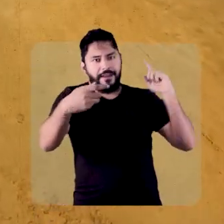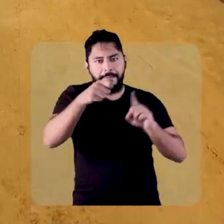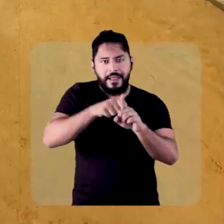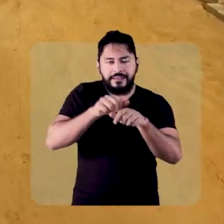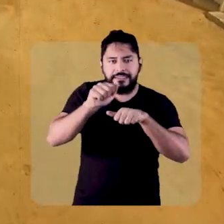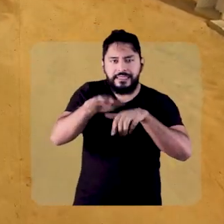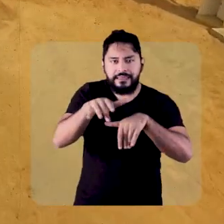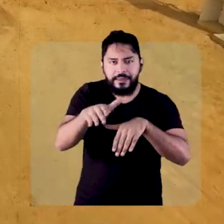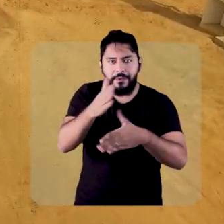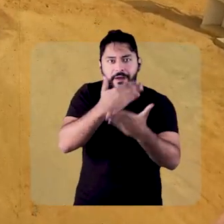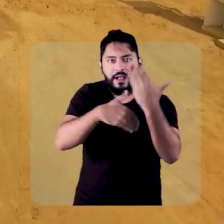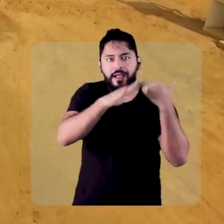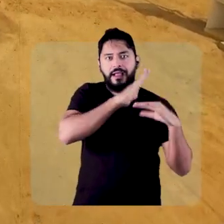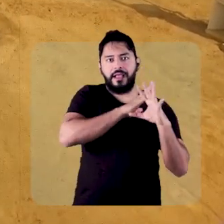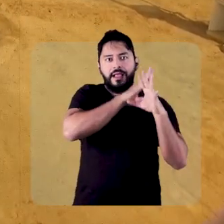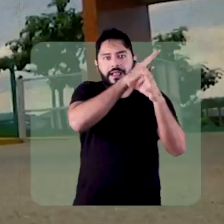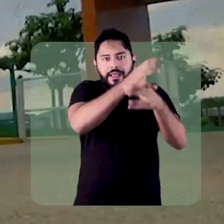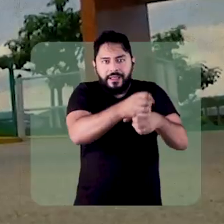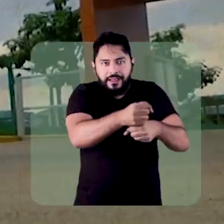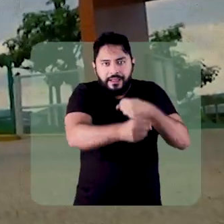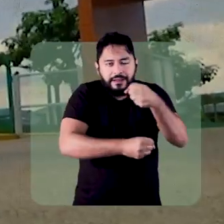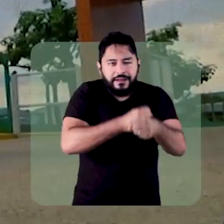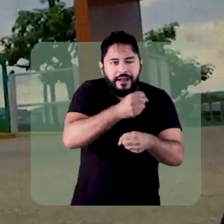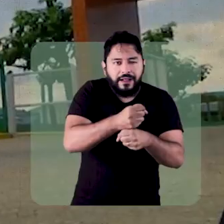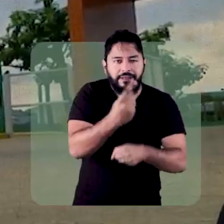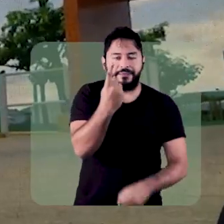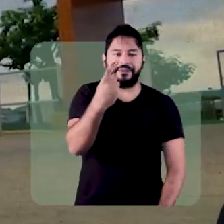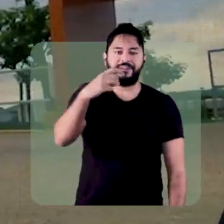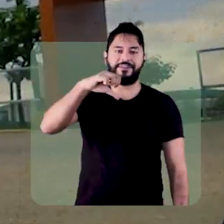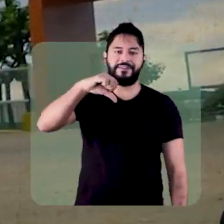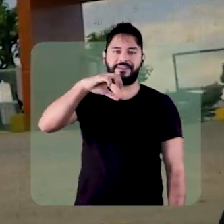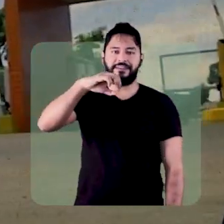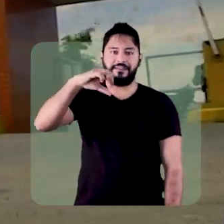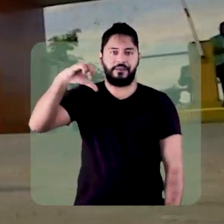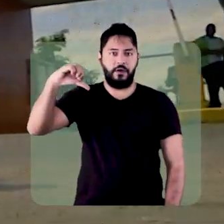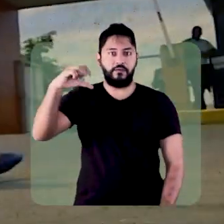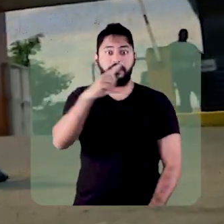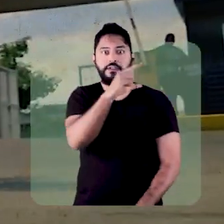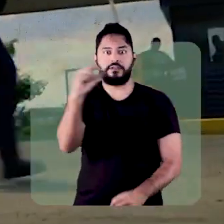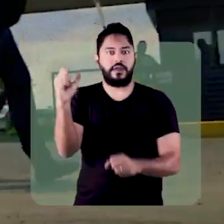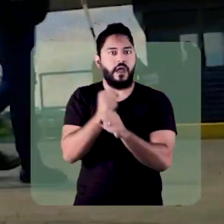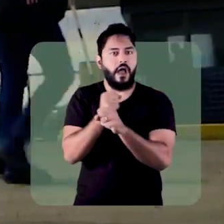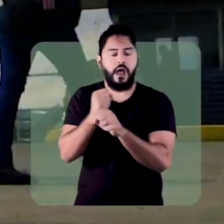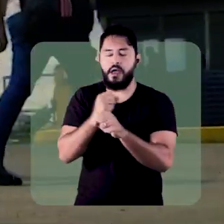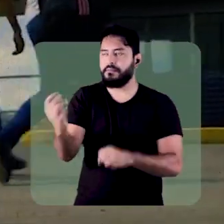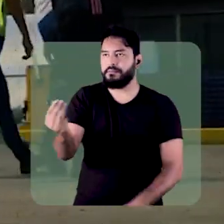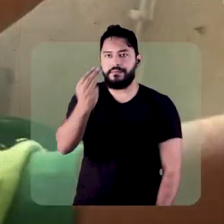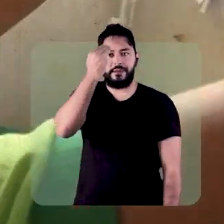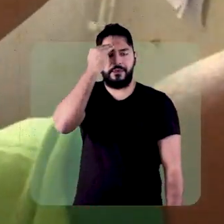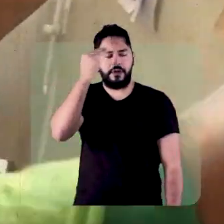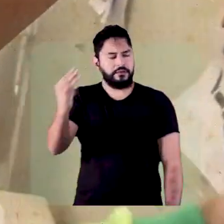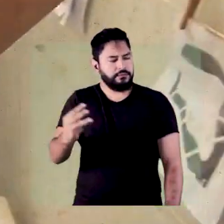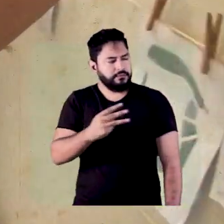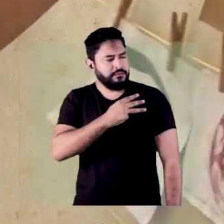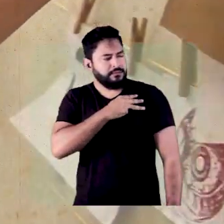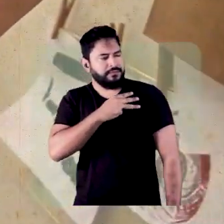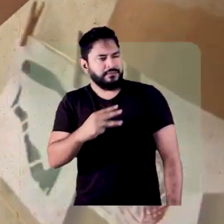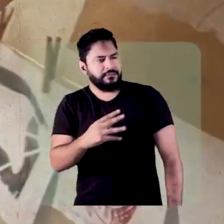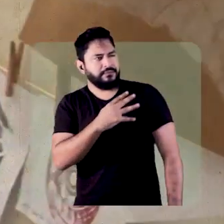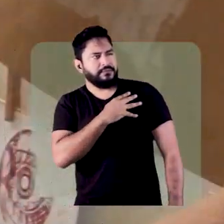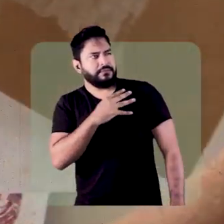de setembro teve início a sua história. De 1909, mais de 100 anos de memória e